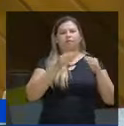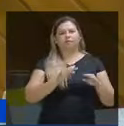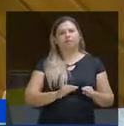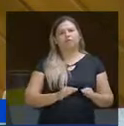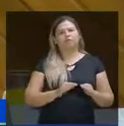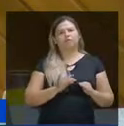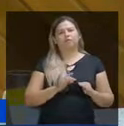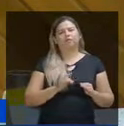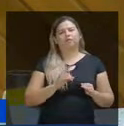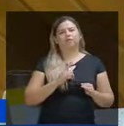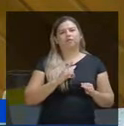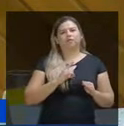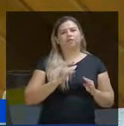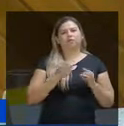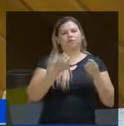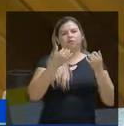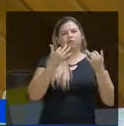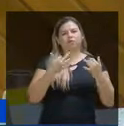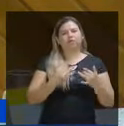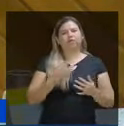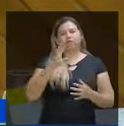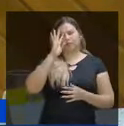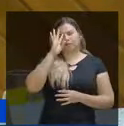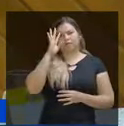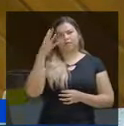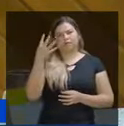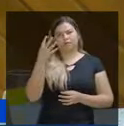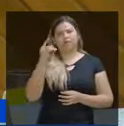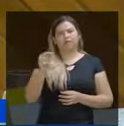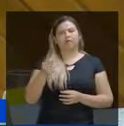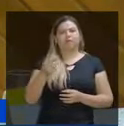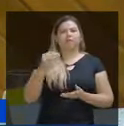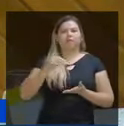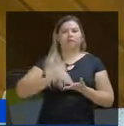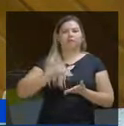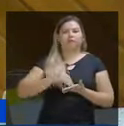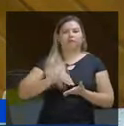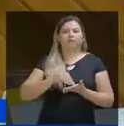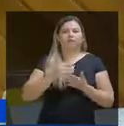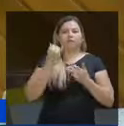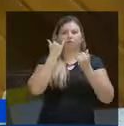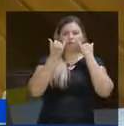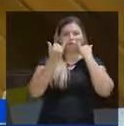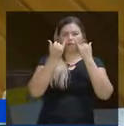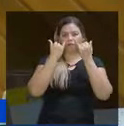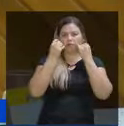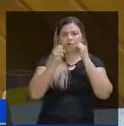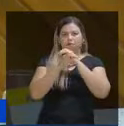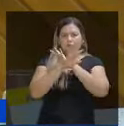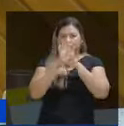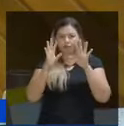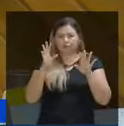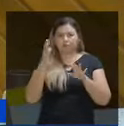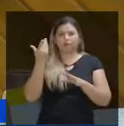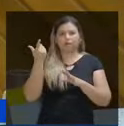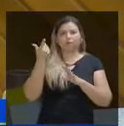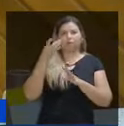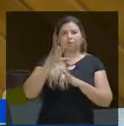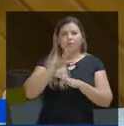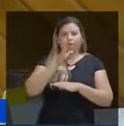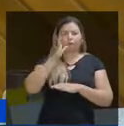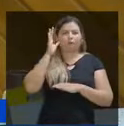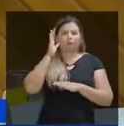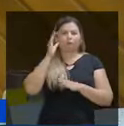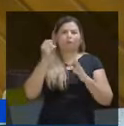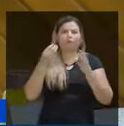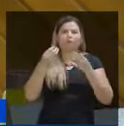Superior Eleitoral, que assim dispõe. A decisão que julga não prestadas as contas de campanha impede o candidato de obter a certidão